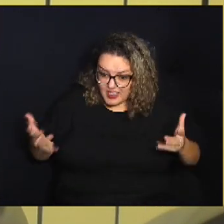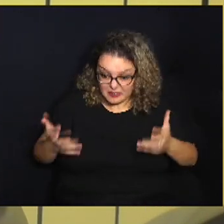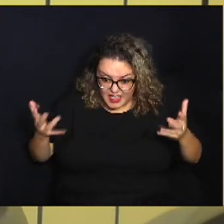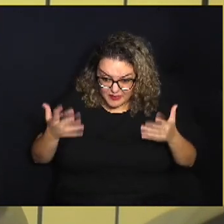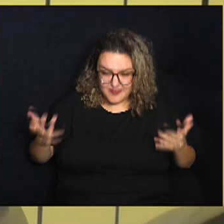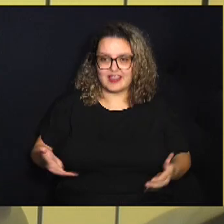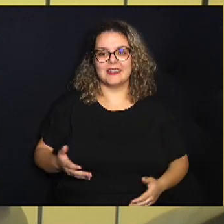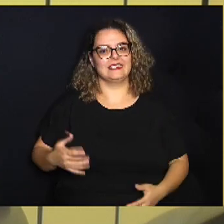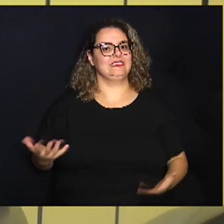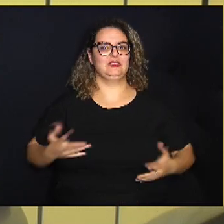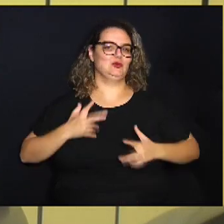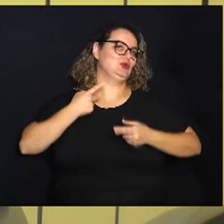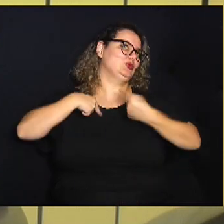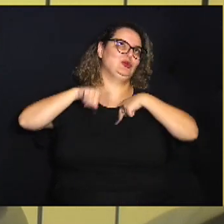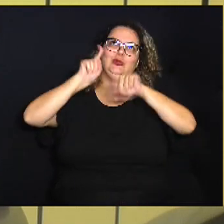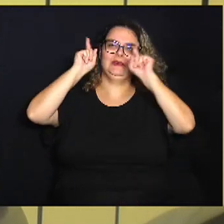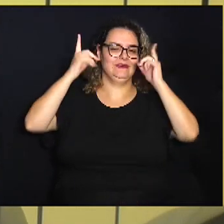ir.